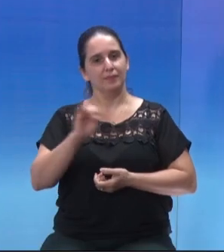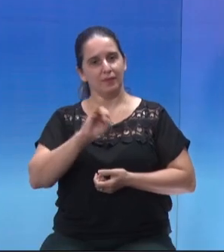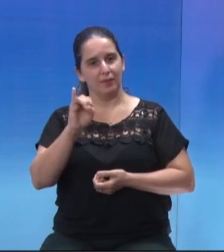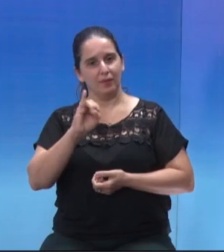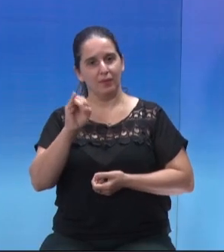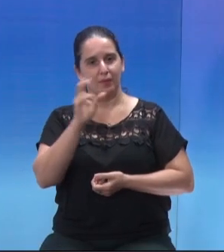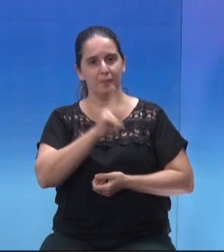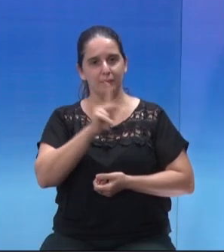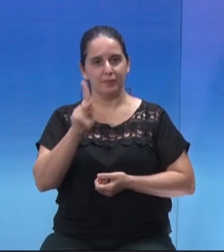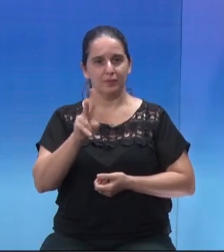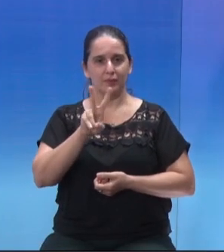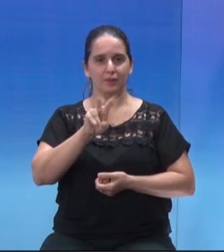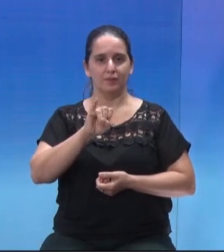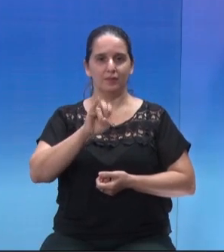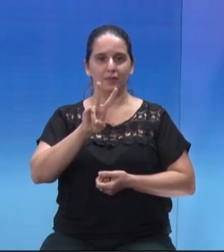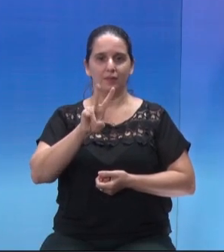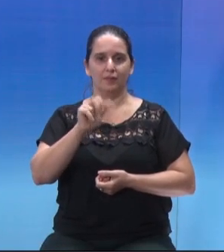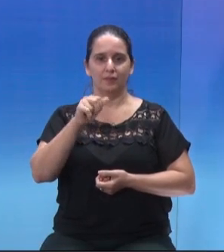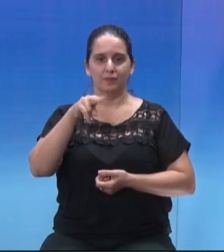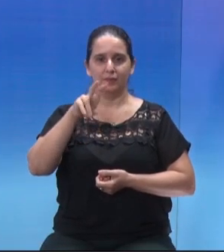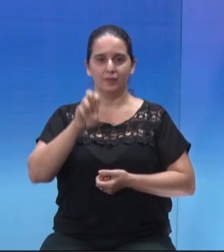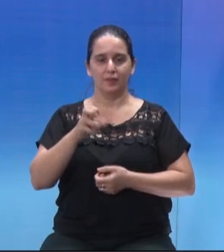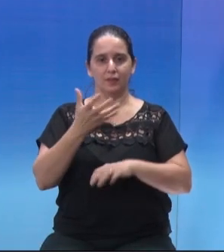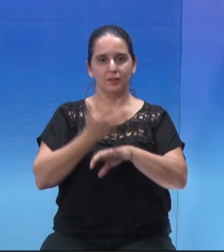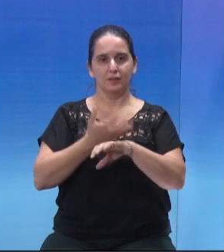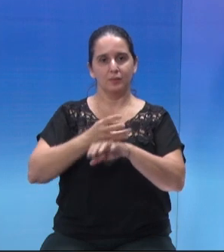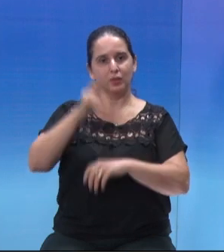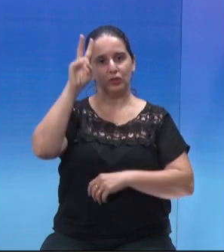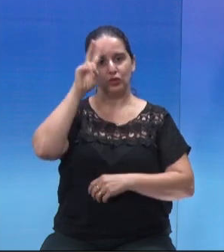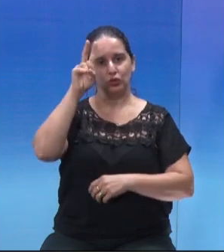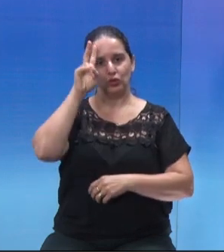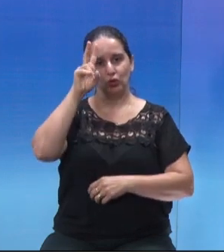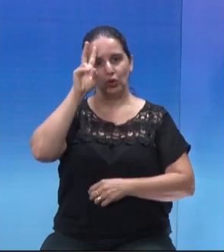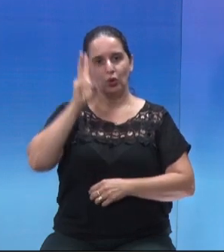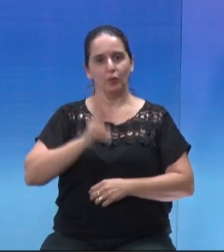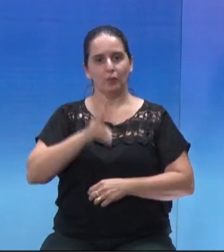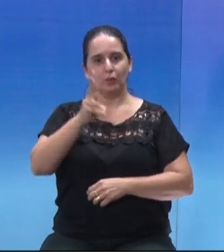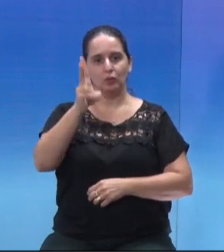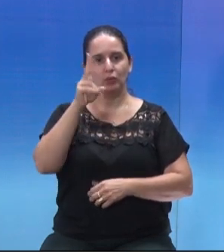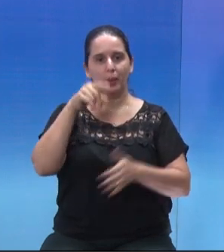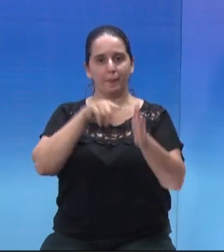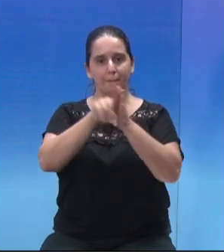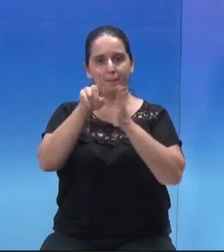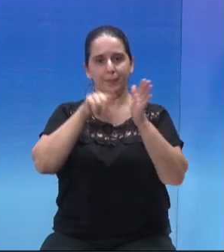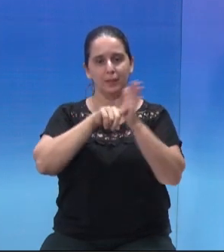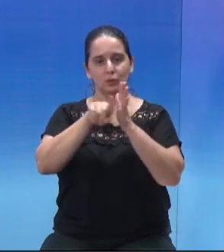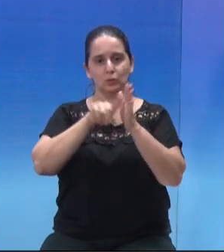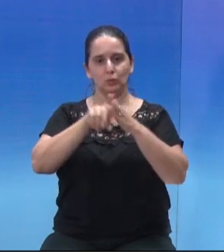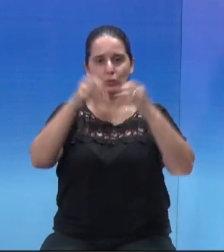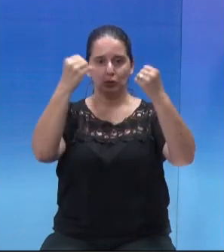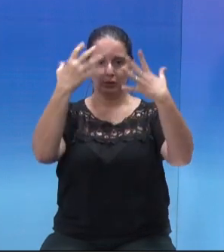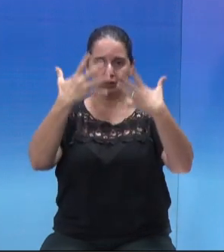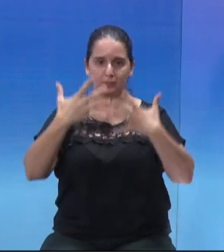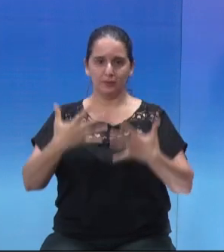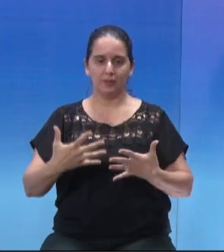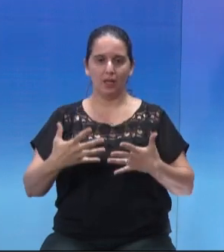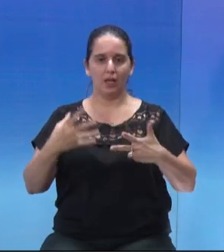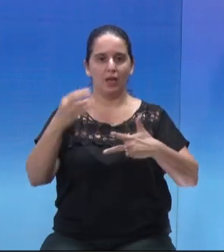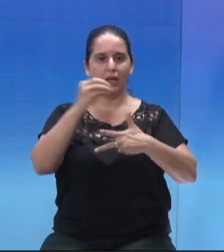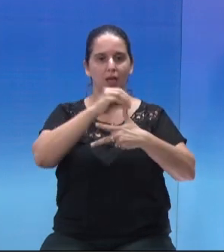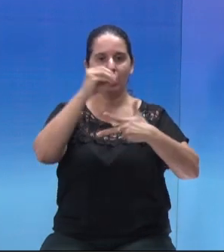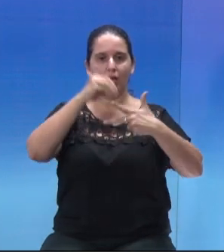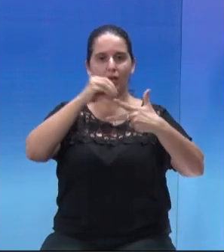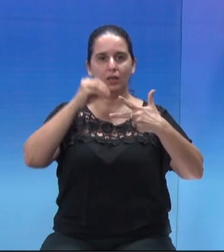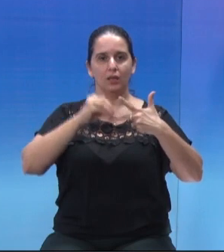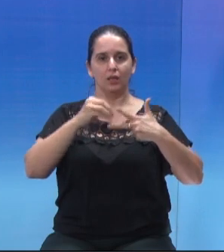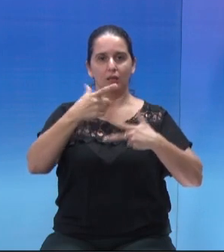Olá, eu sou a professora Viviane de História e nós vamos dar continuidade às questões comentadas, né? Só que agora do